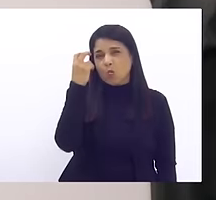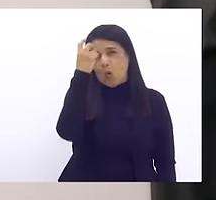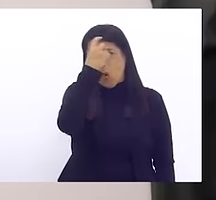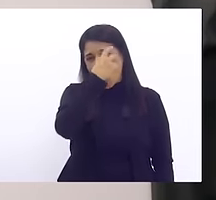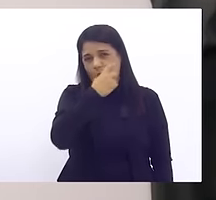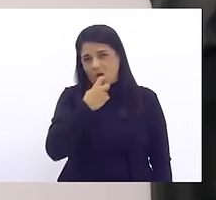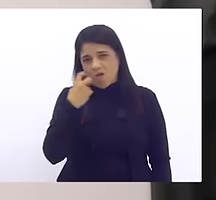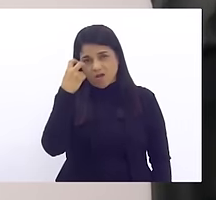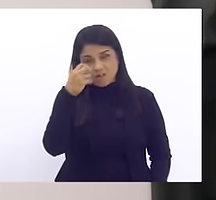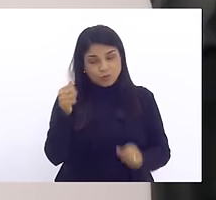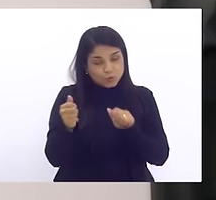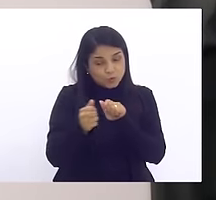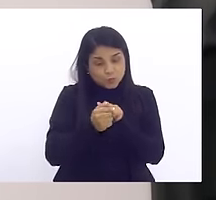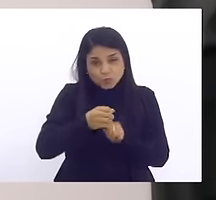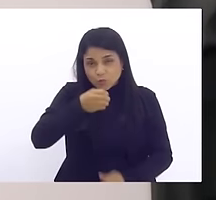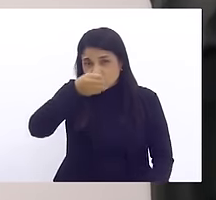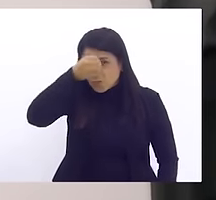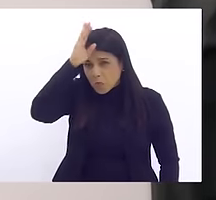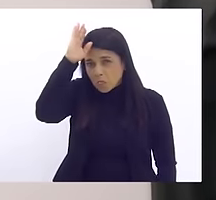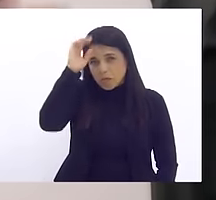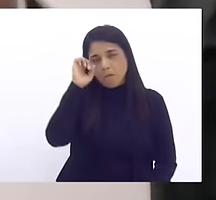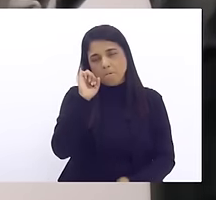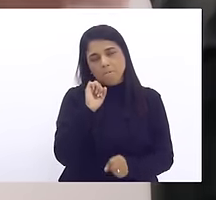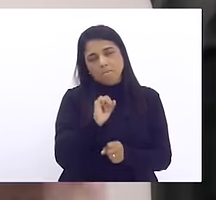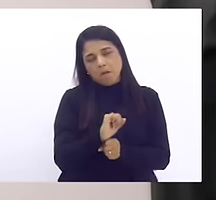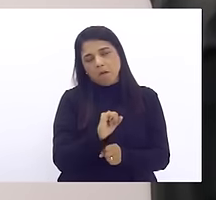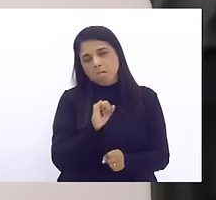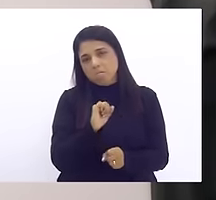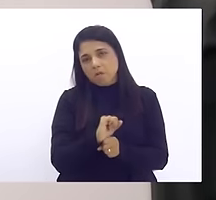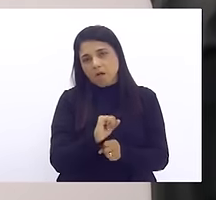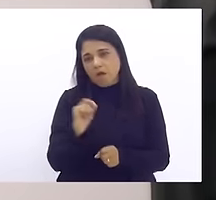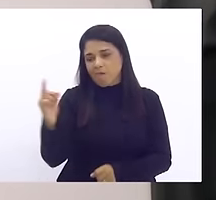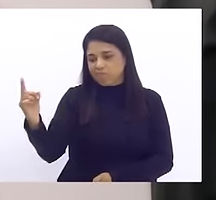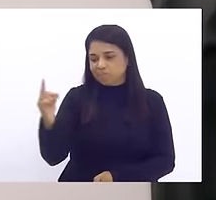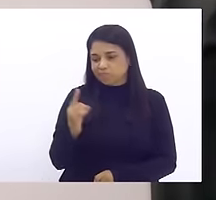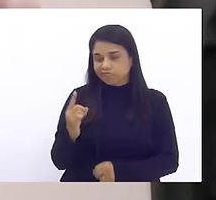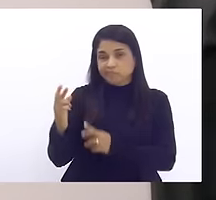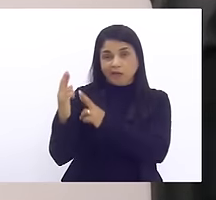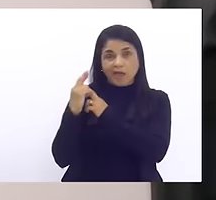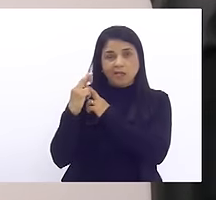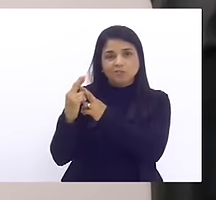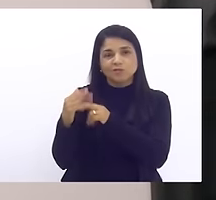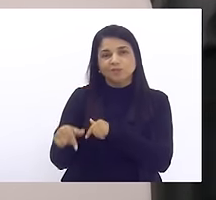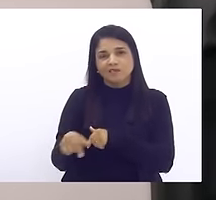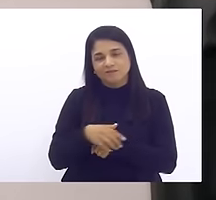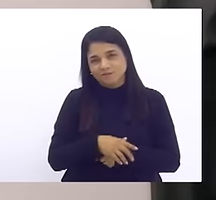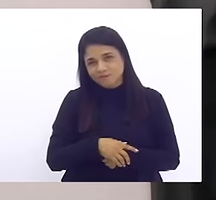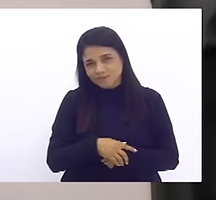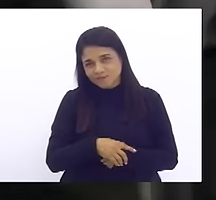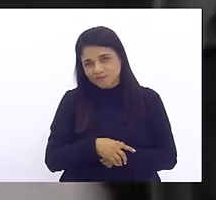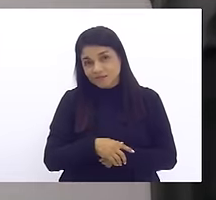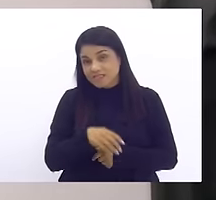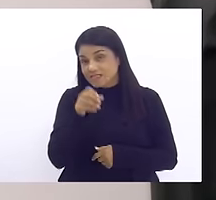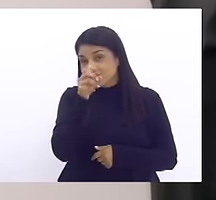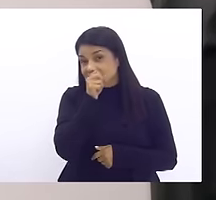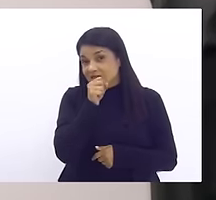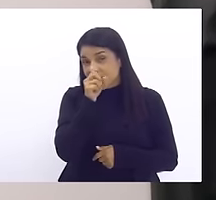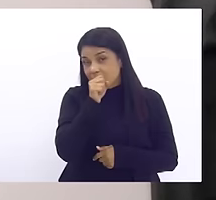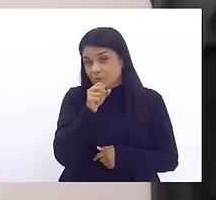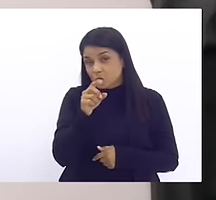bombeiro chegar o responsável do padre somos 5 horas num sábado